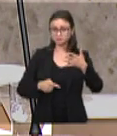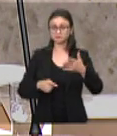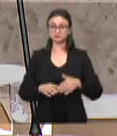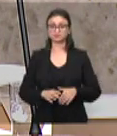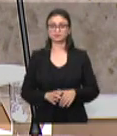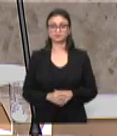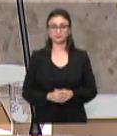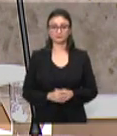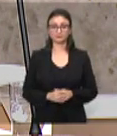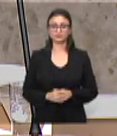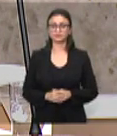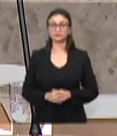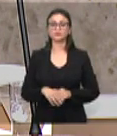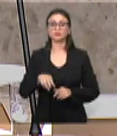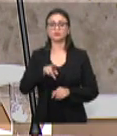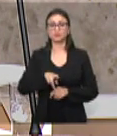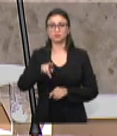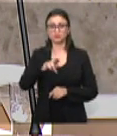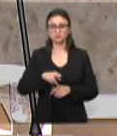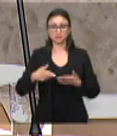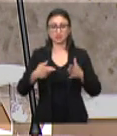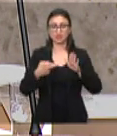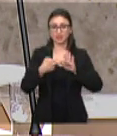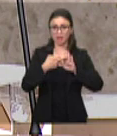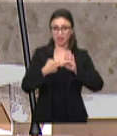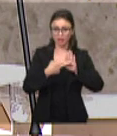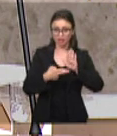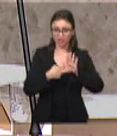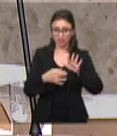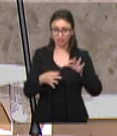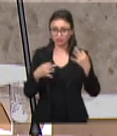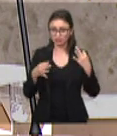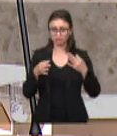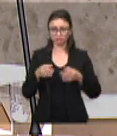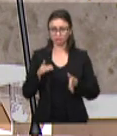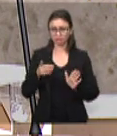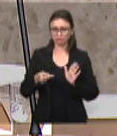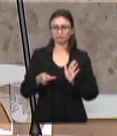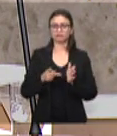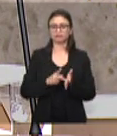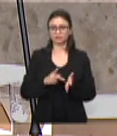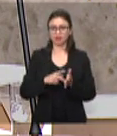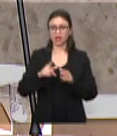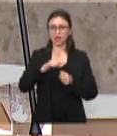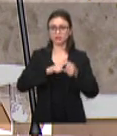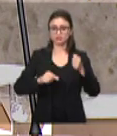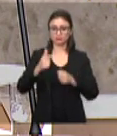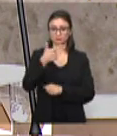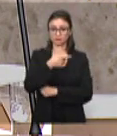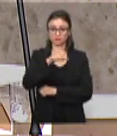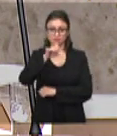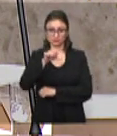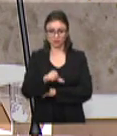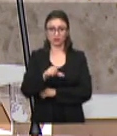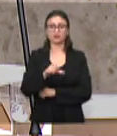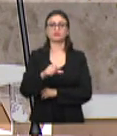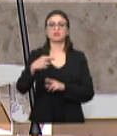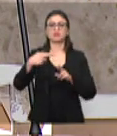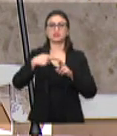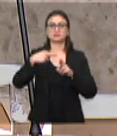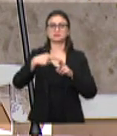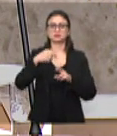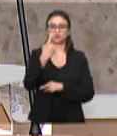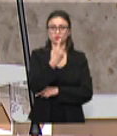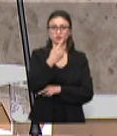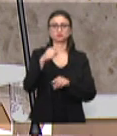diploma, aplica-se a regra definitiva prevista no artigo 29, incisos